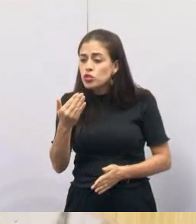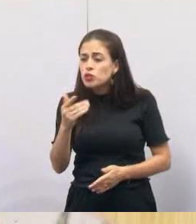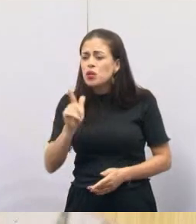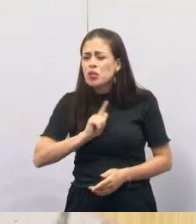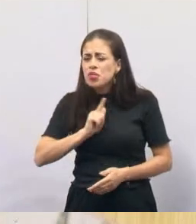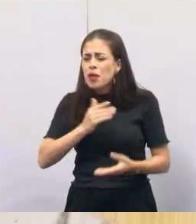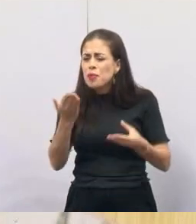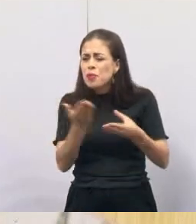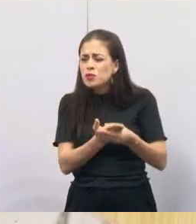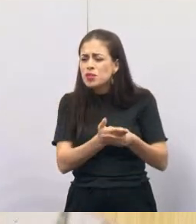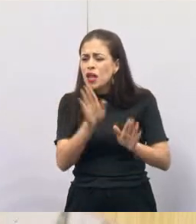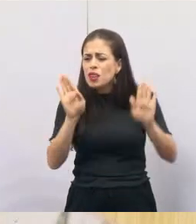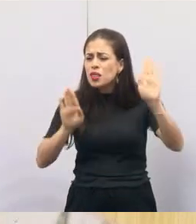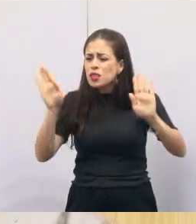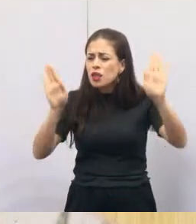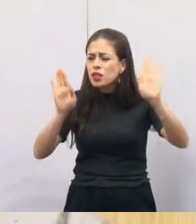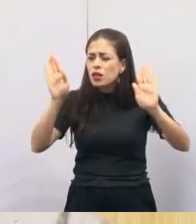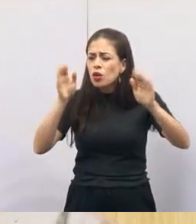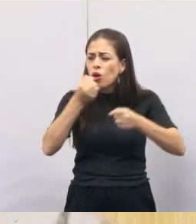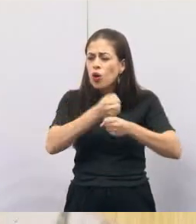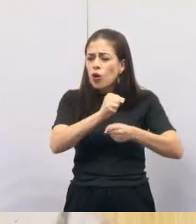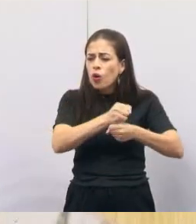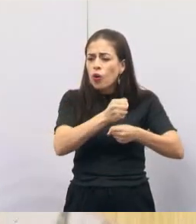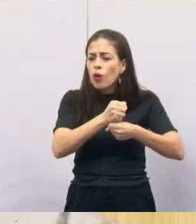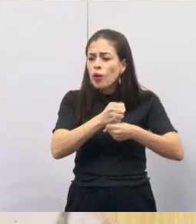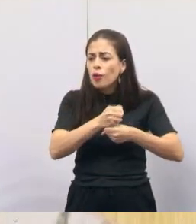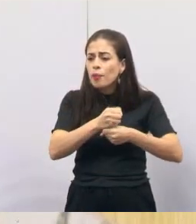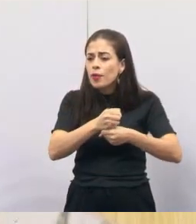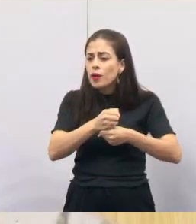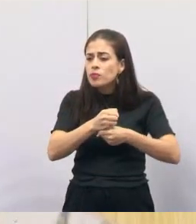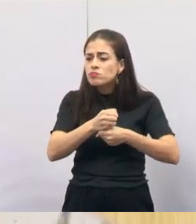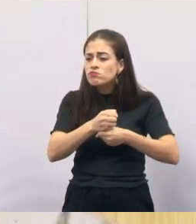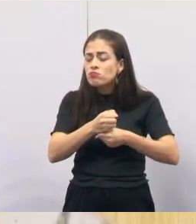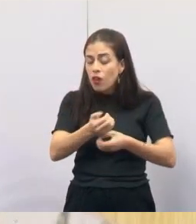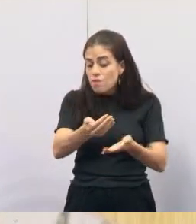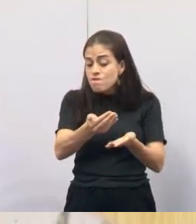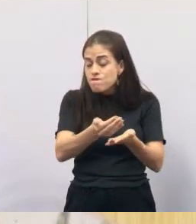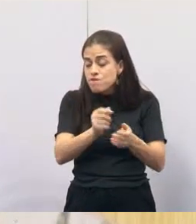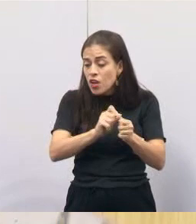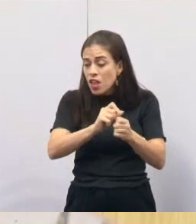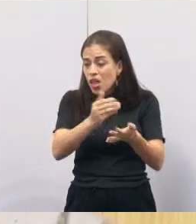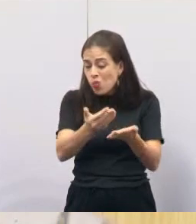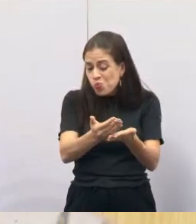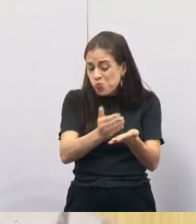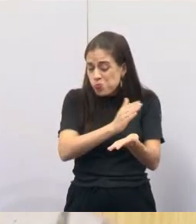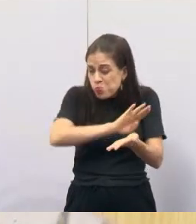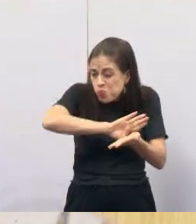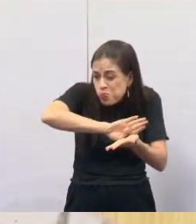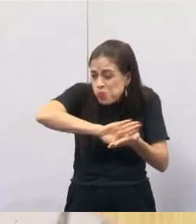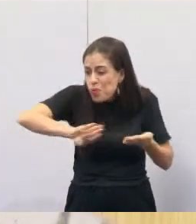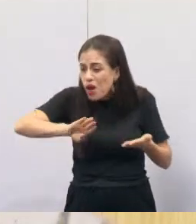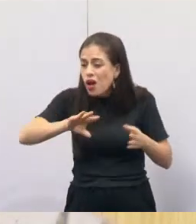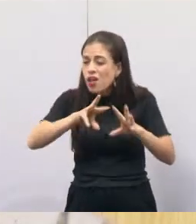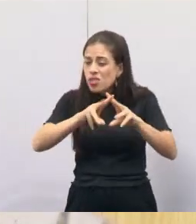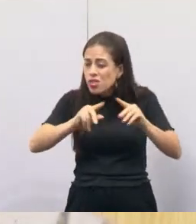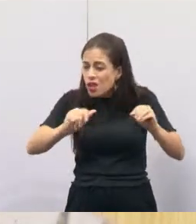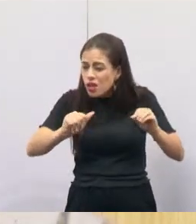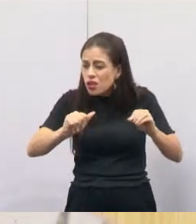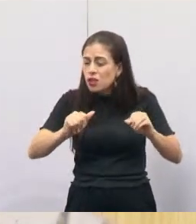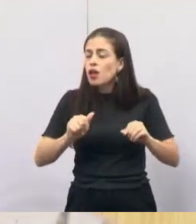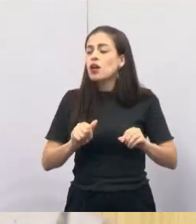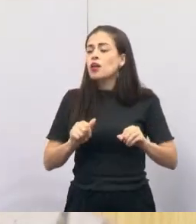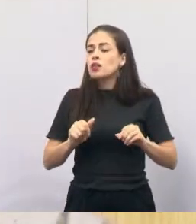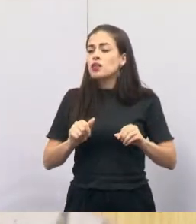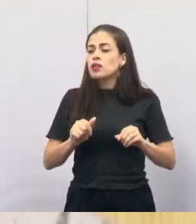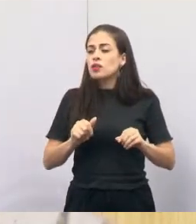processo licitatório para obras destinadas ao desassoreamento e revestimento do córrego do Tanquinho, em especial na